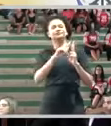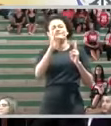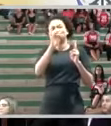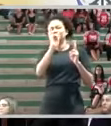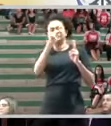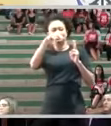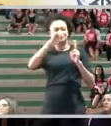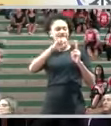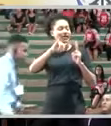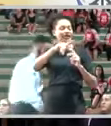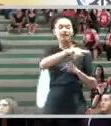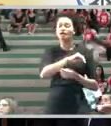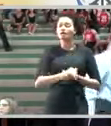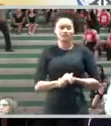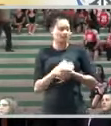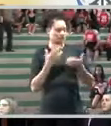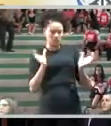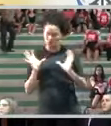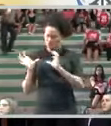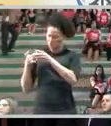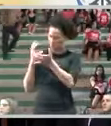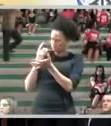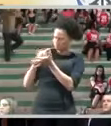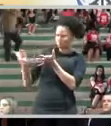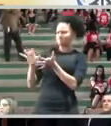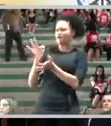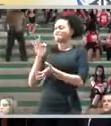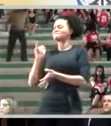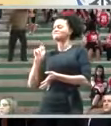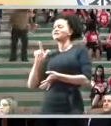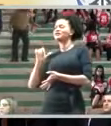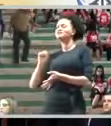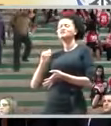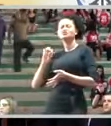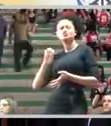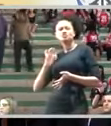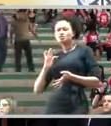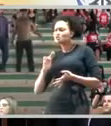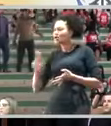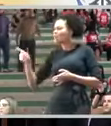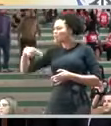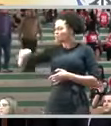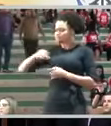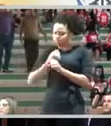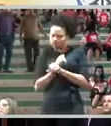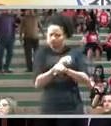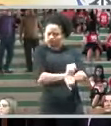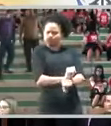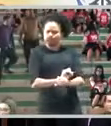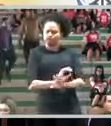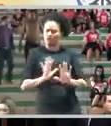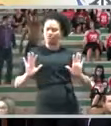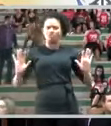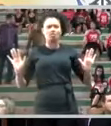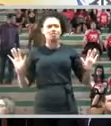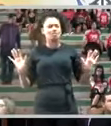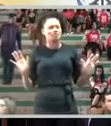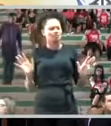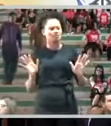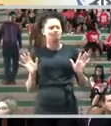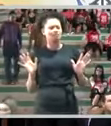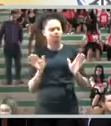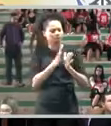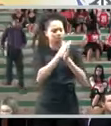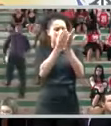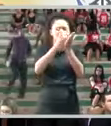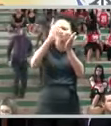Esforçai-vos, ó filisteus, para não serem escravos dos judeus. E a